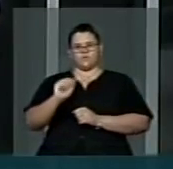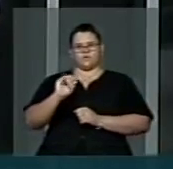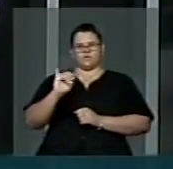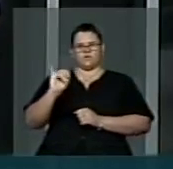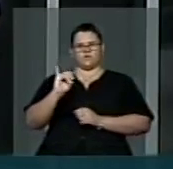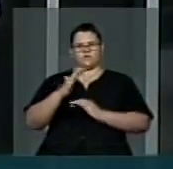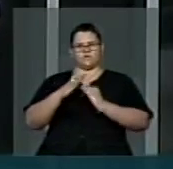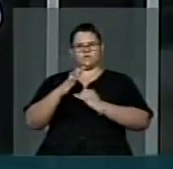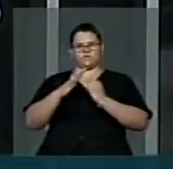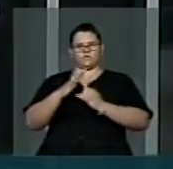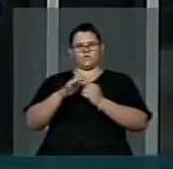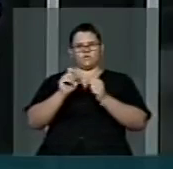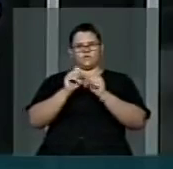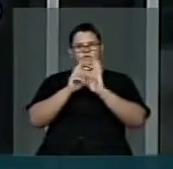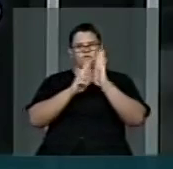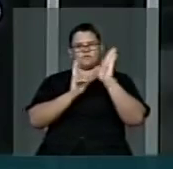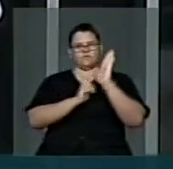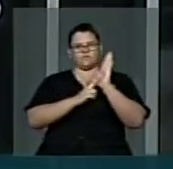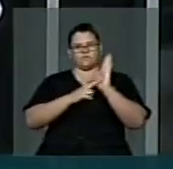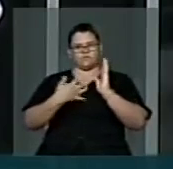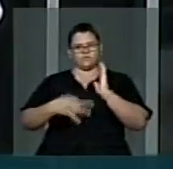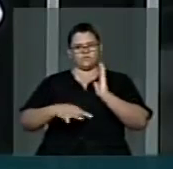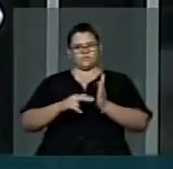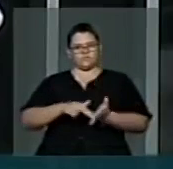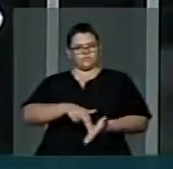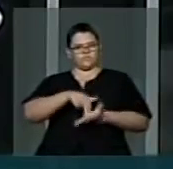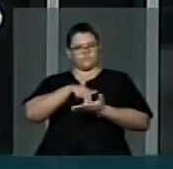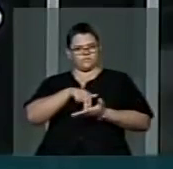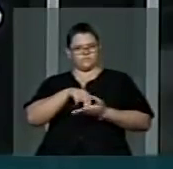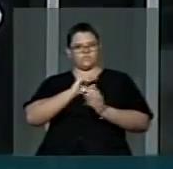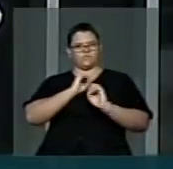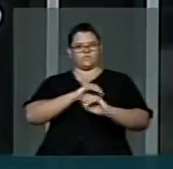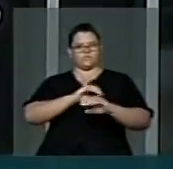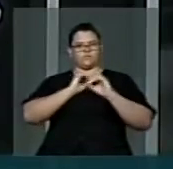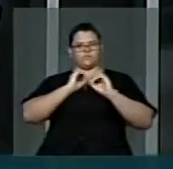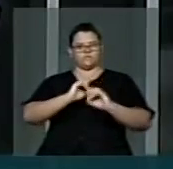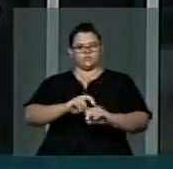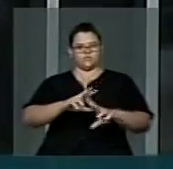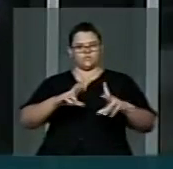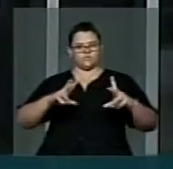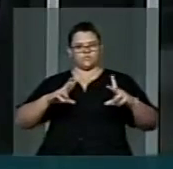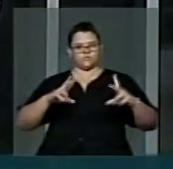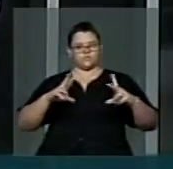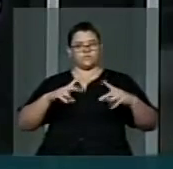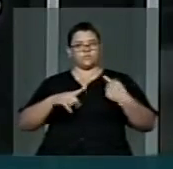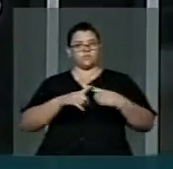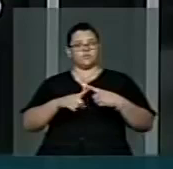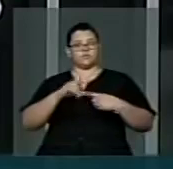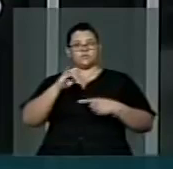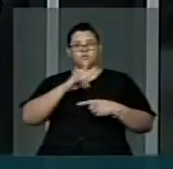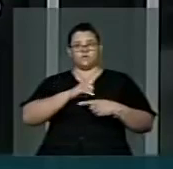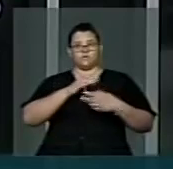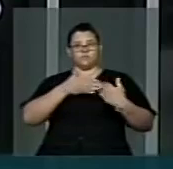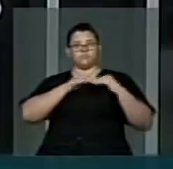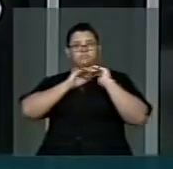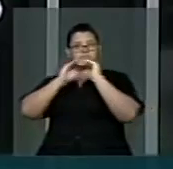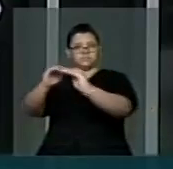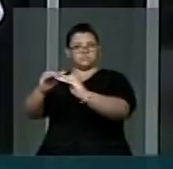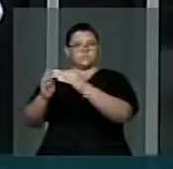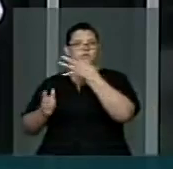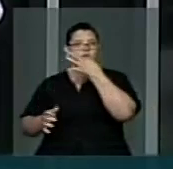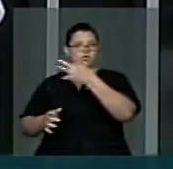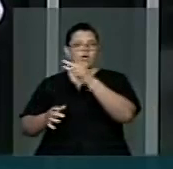marcos regulatórios consistentes para o negócio da educação particular, que, sob todos os argumentos, constitui-se o